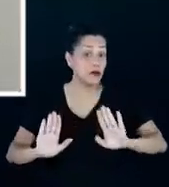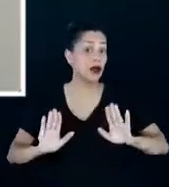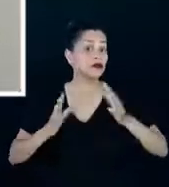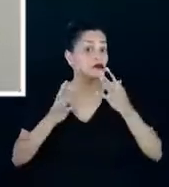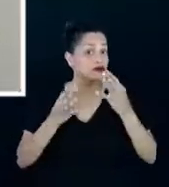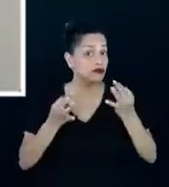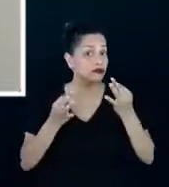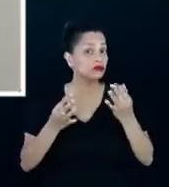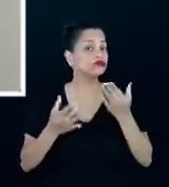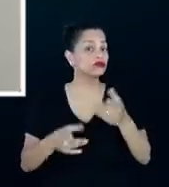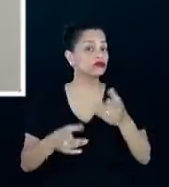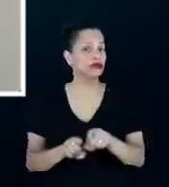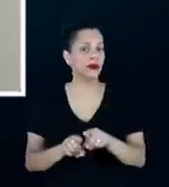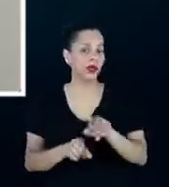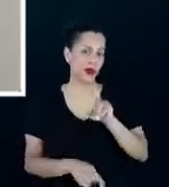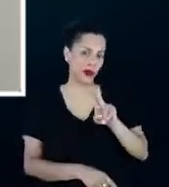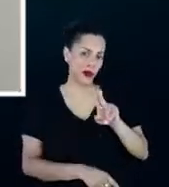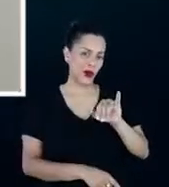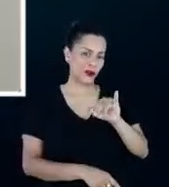Rui bem chamou